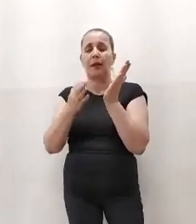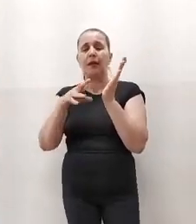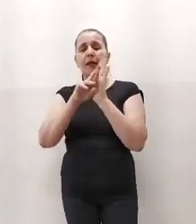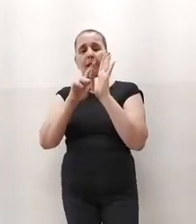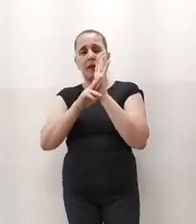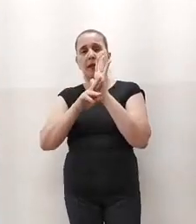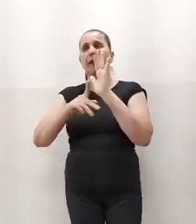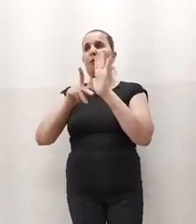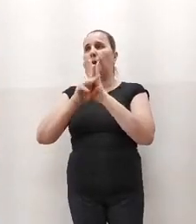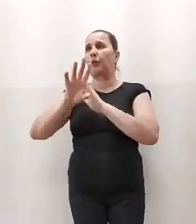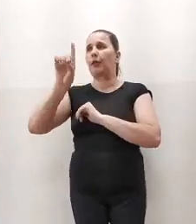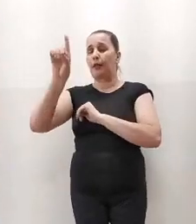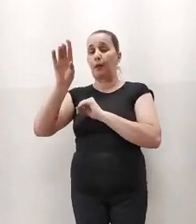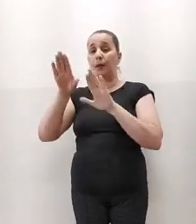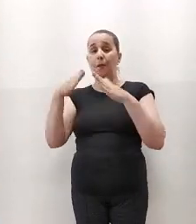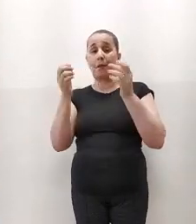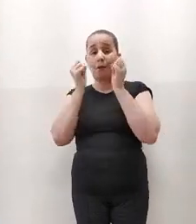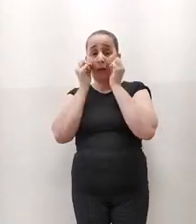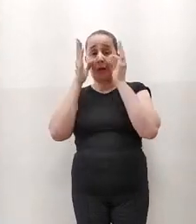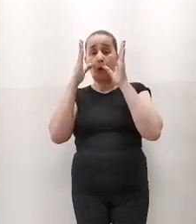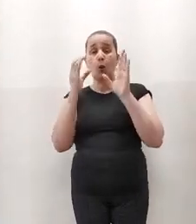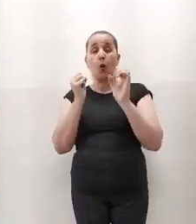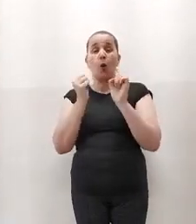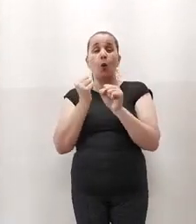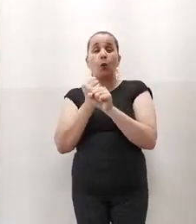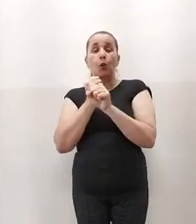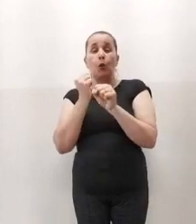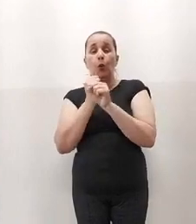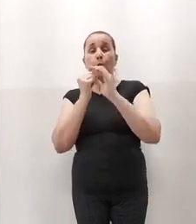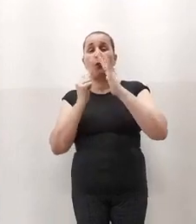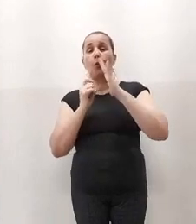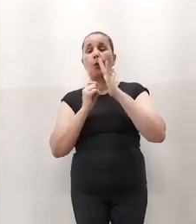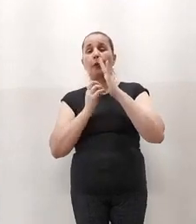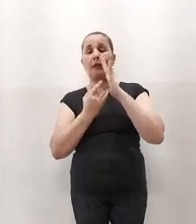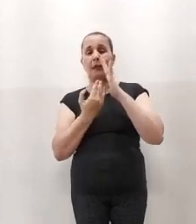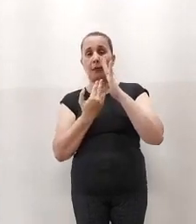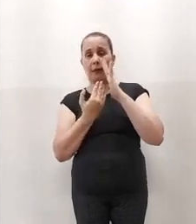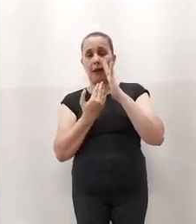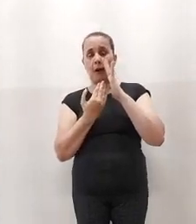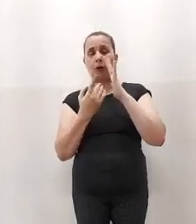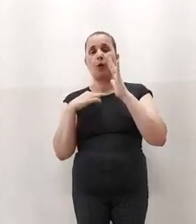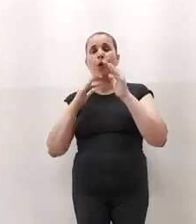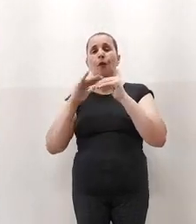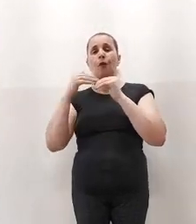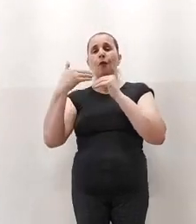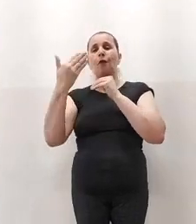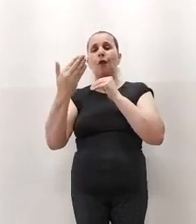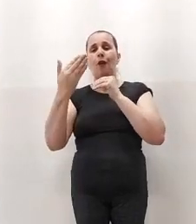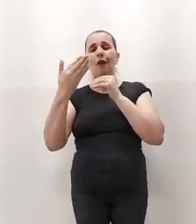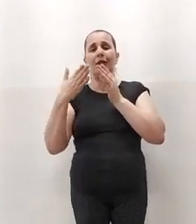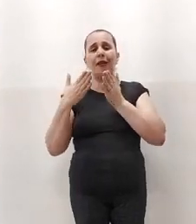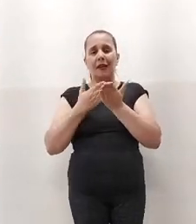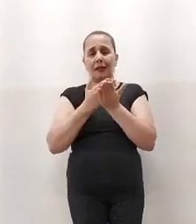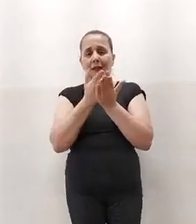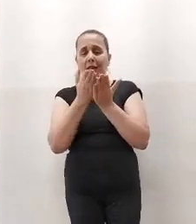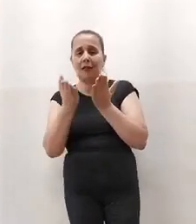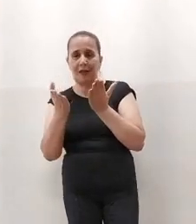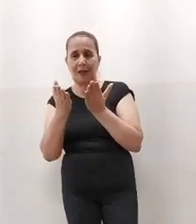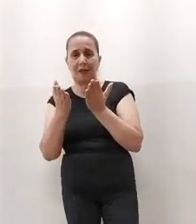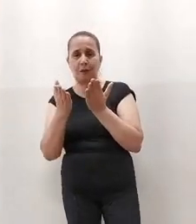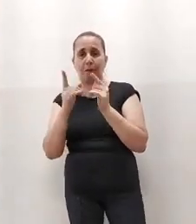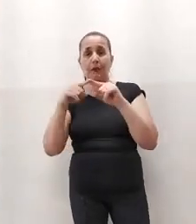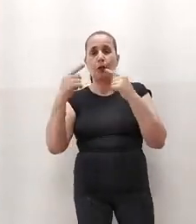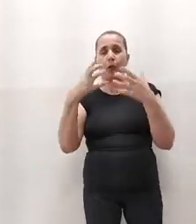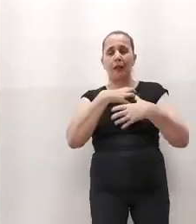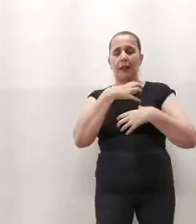isso, construir um tabernáculo fora daquilo que Deus tinha mostrado para ele, segundo a ciência do mundo, segundo aquilo que ele